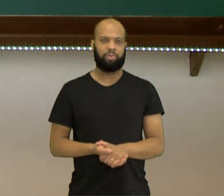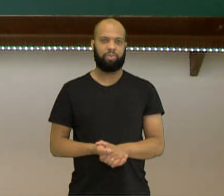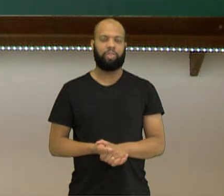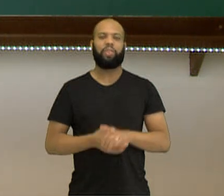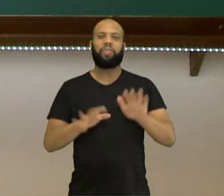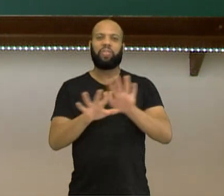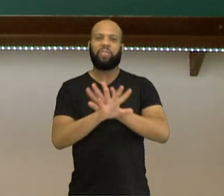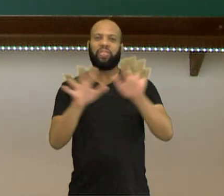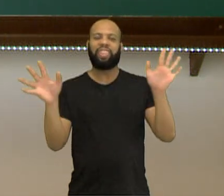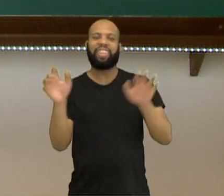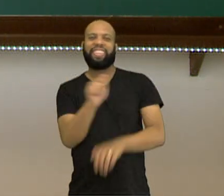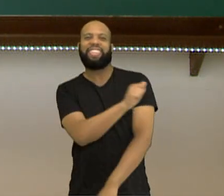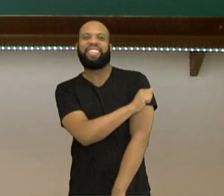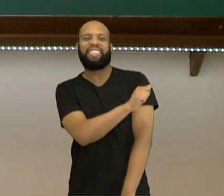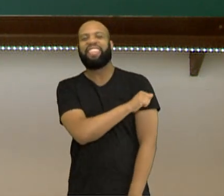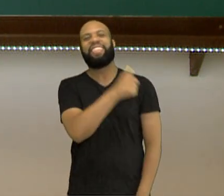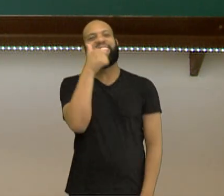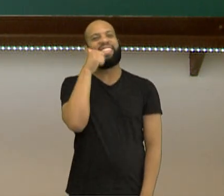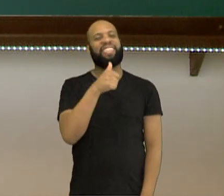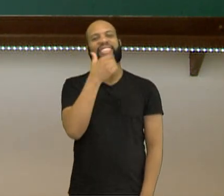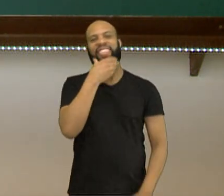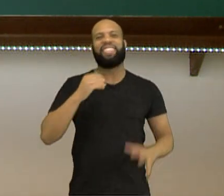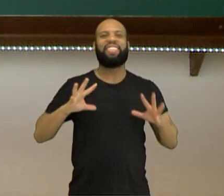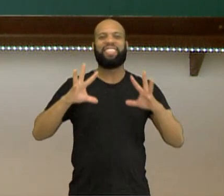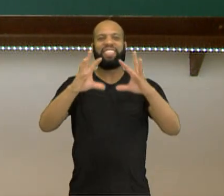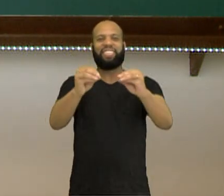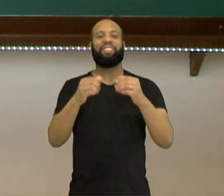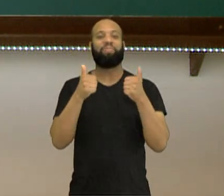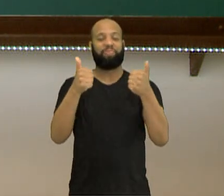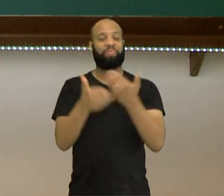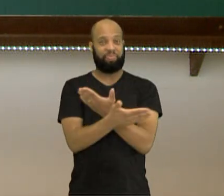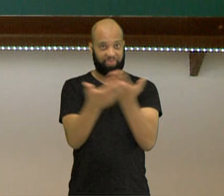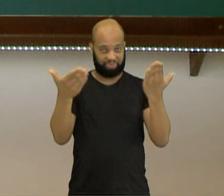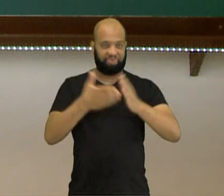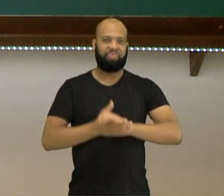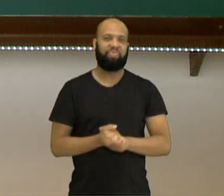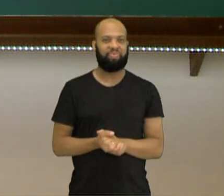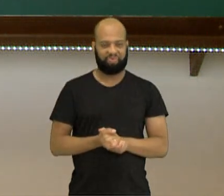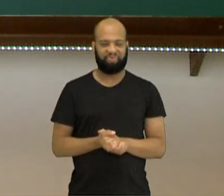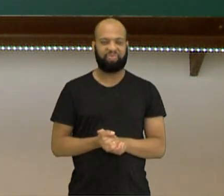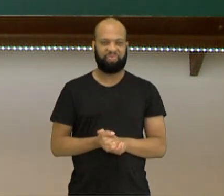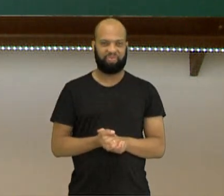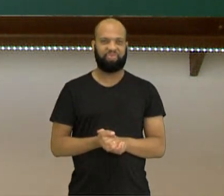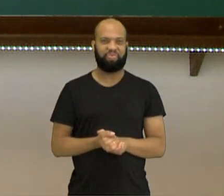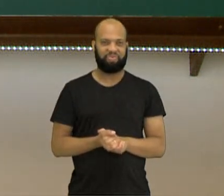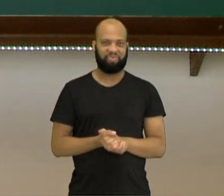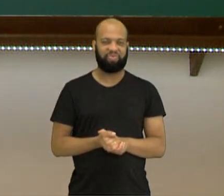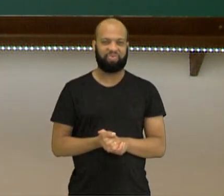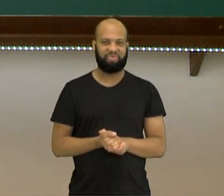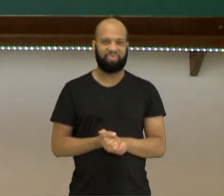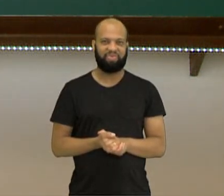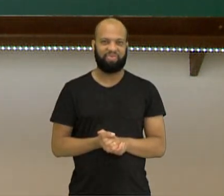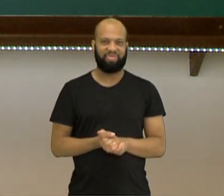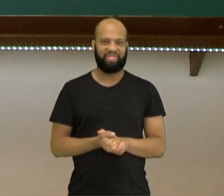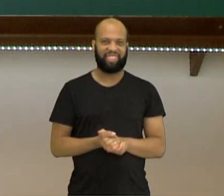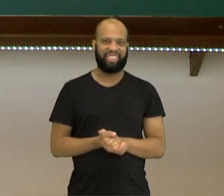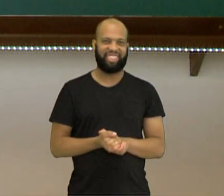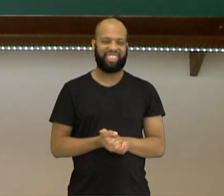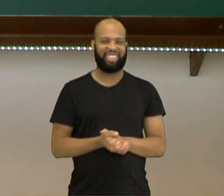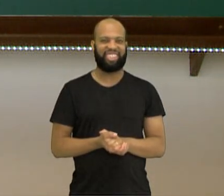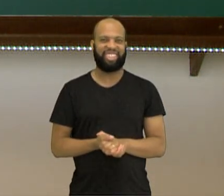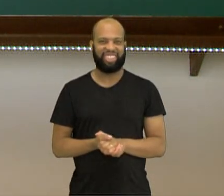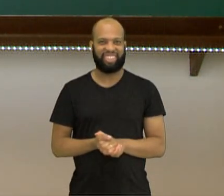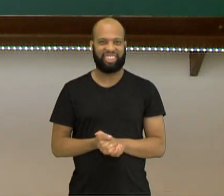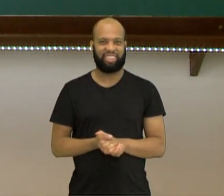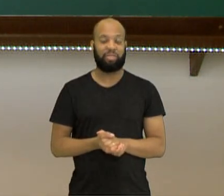Olá, meu querido! Olá, minha querida aluna! Tudo bem com você? Ah, professor Adriano na